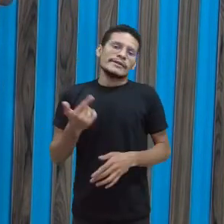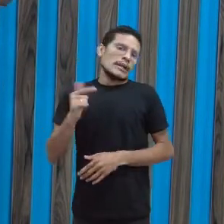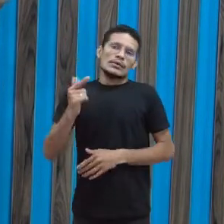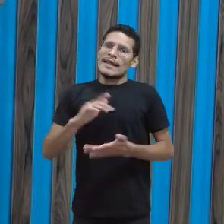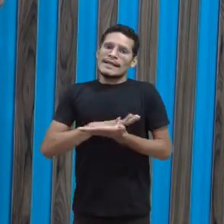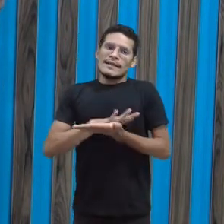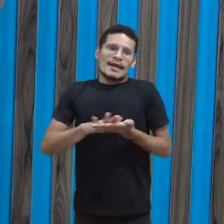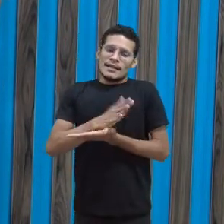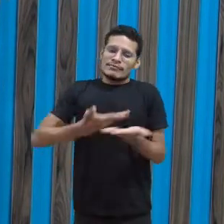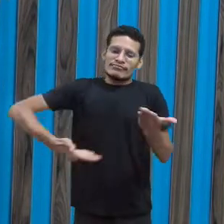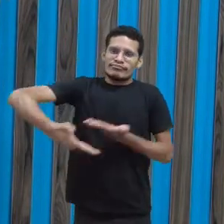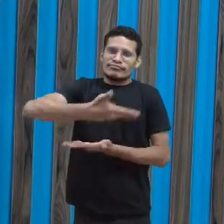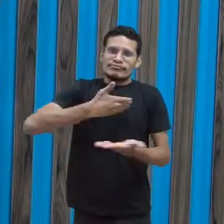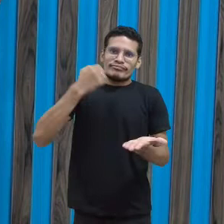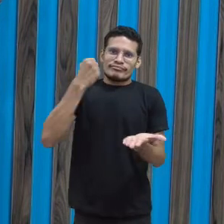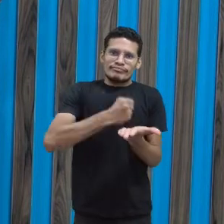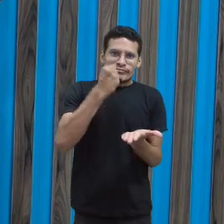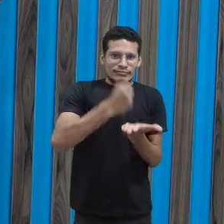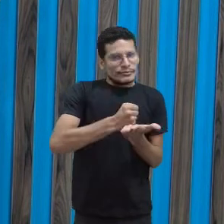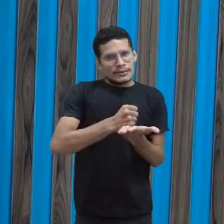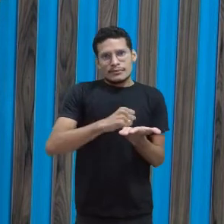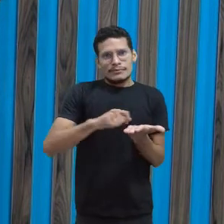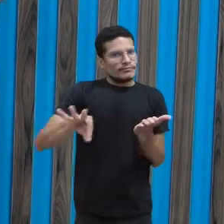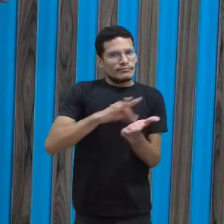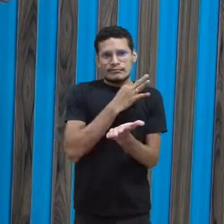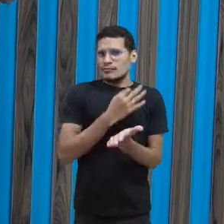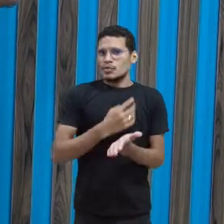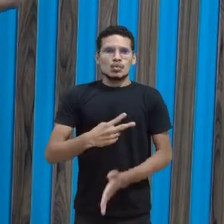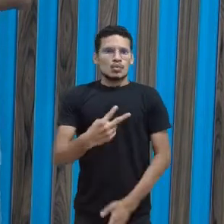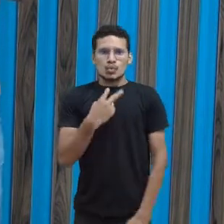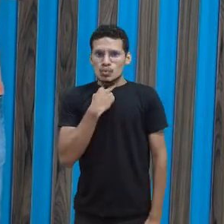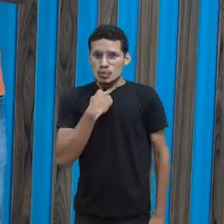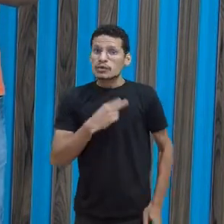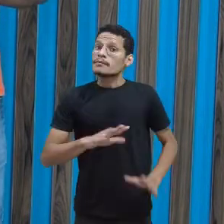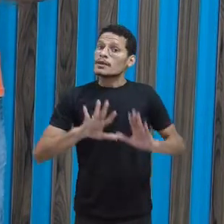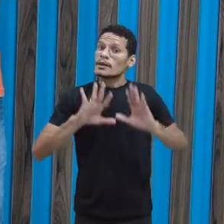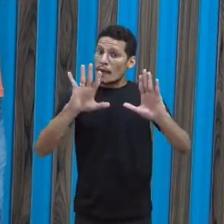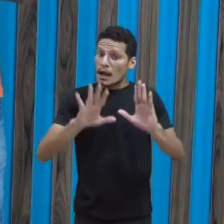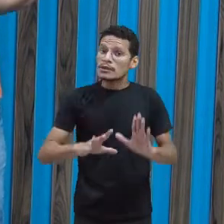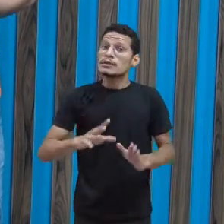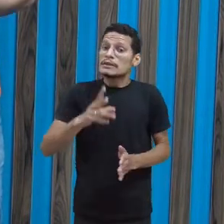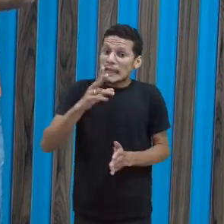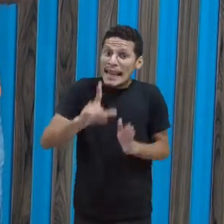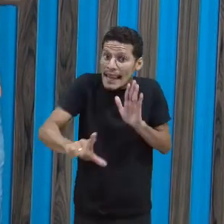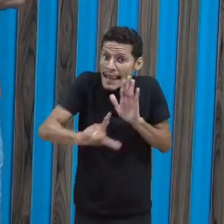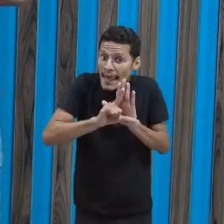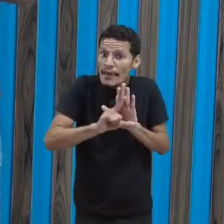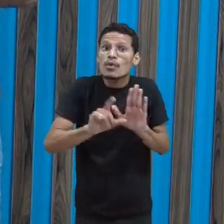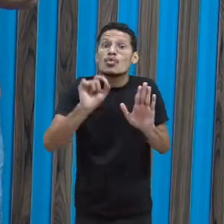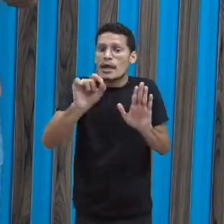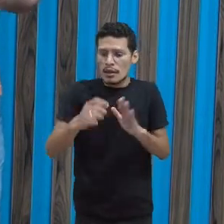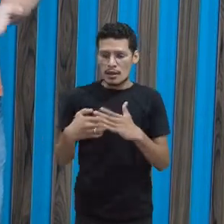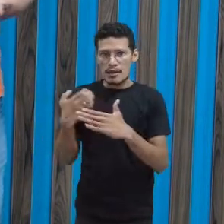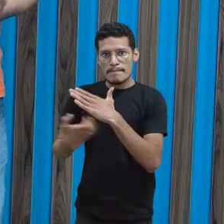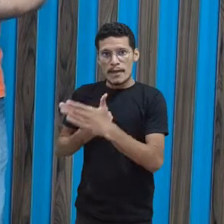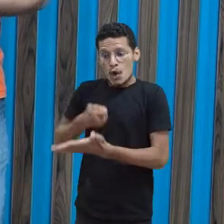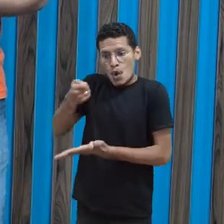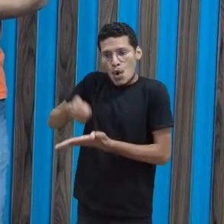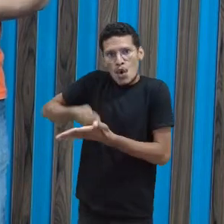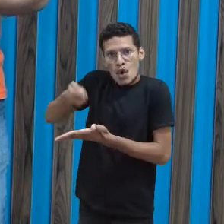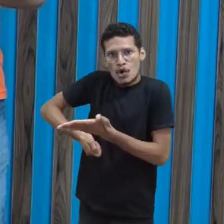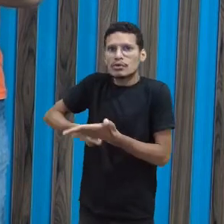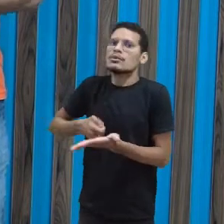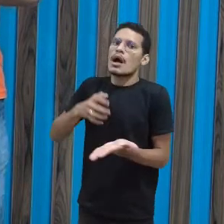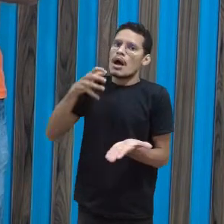uma relação qual possa assinar a carteira. Mas, normalmente, regularmente, inclusive por lei, as empresas são obrigadas a assinar a